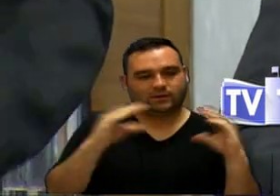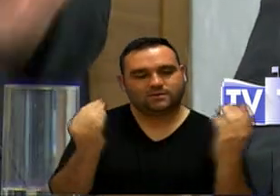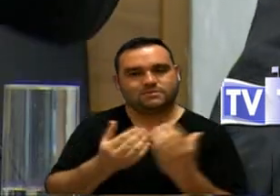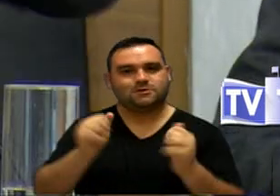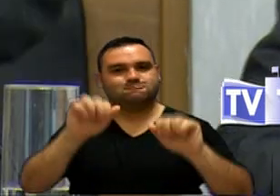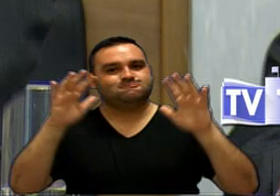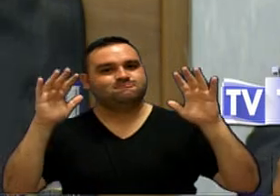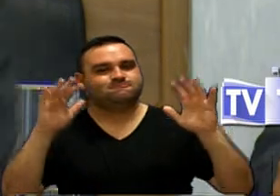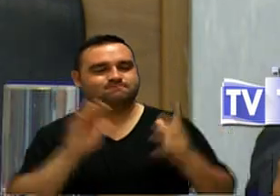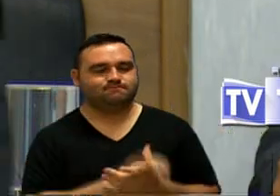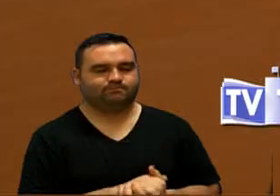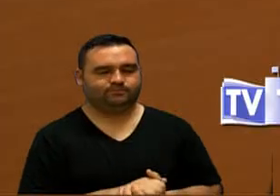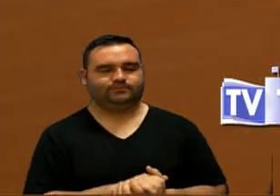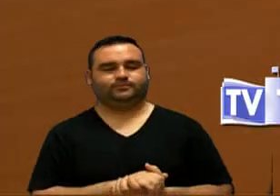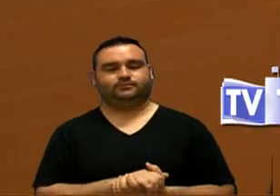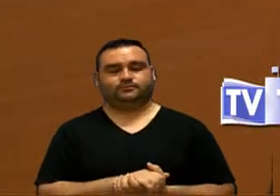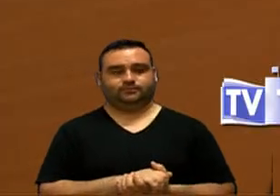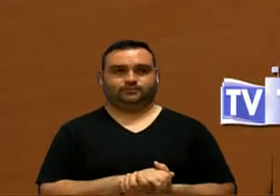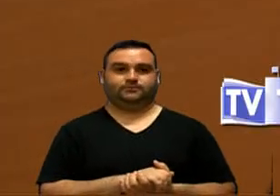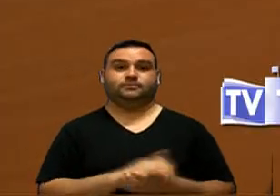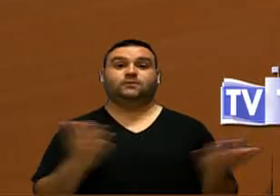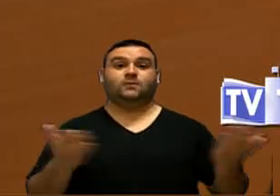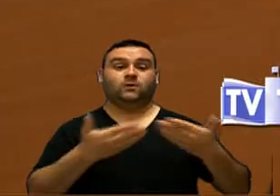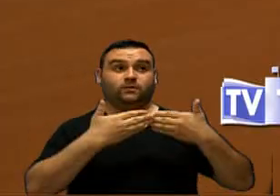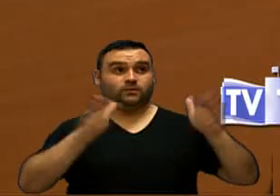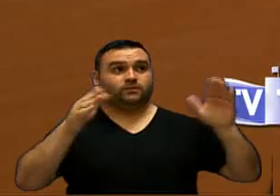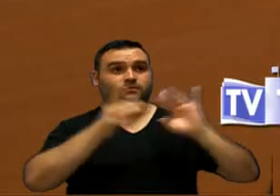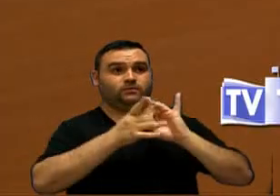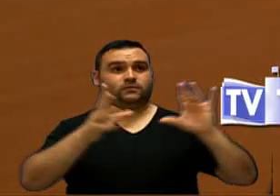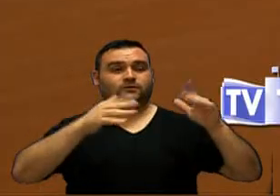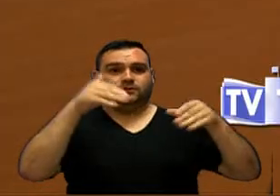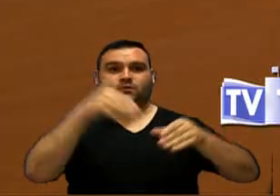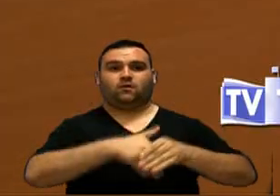Excelência tem crédito comigo. Que abra o painel.